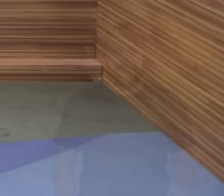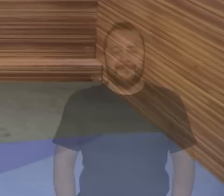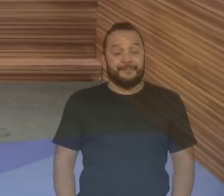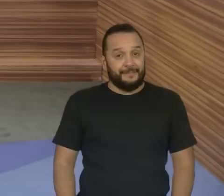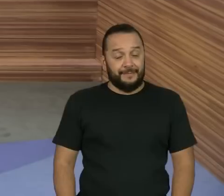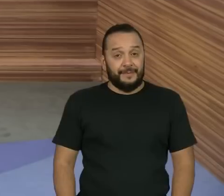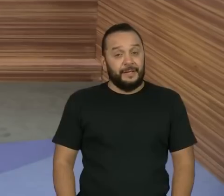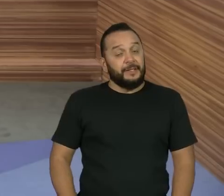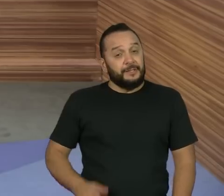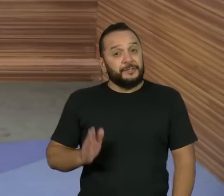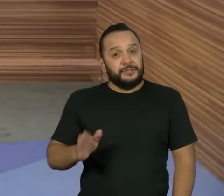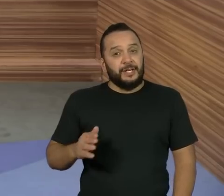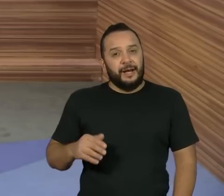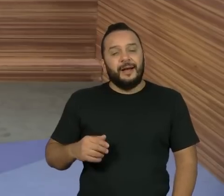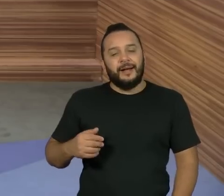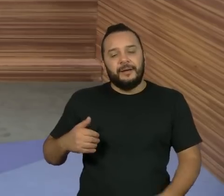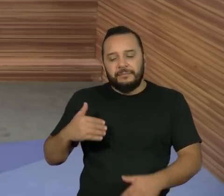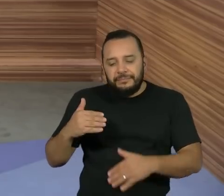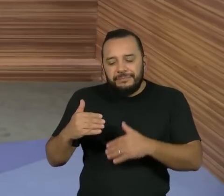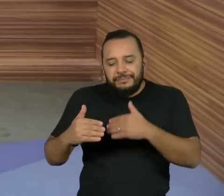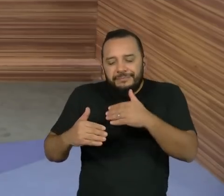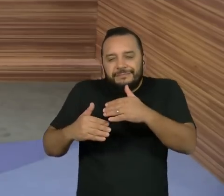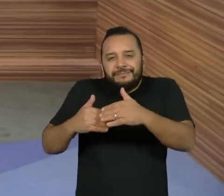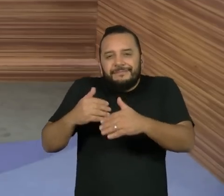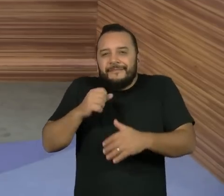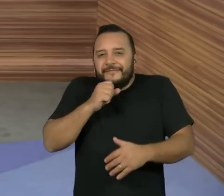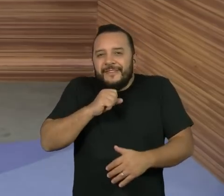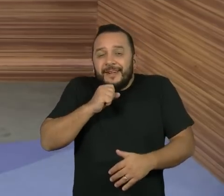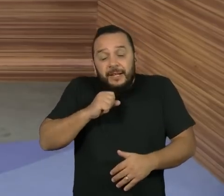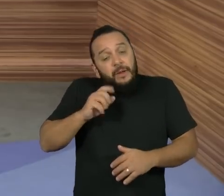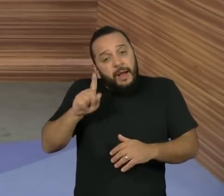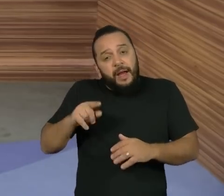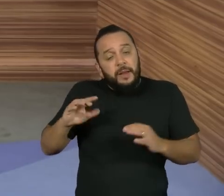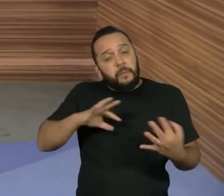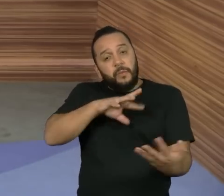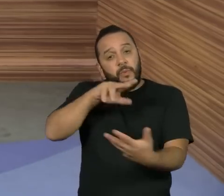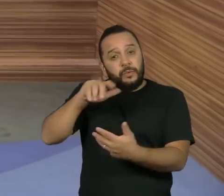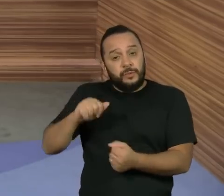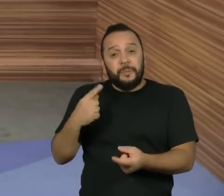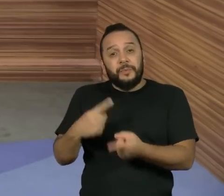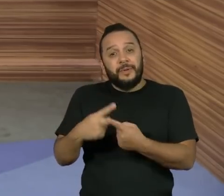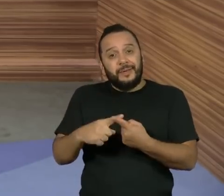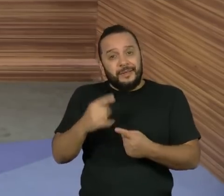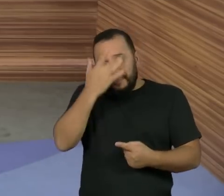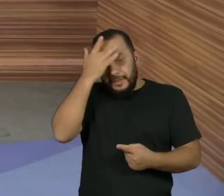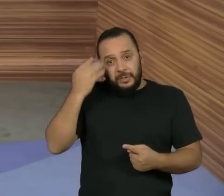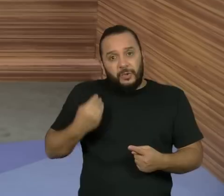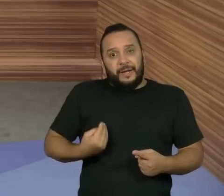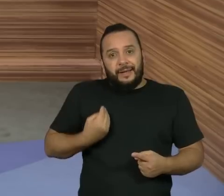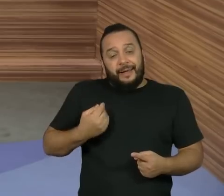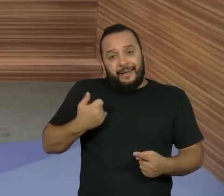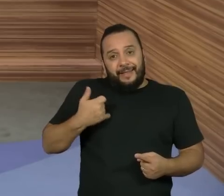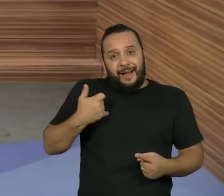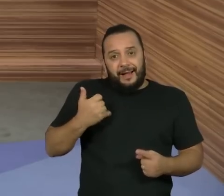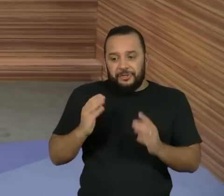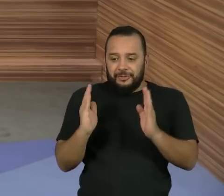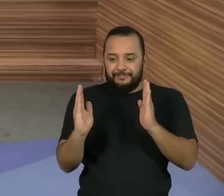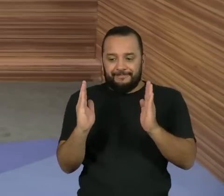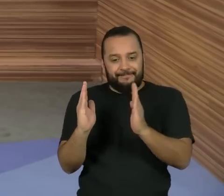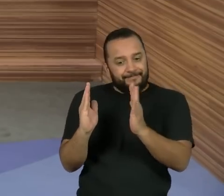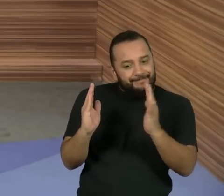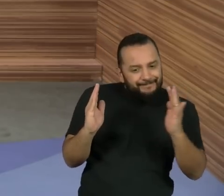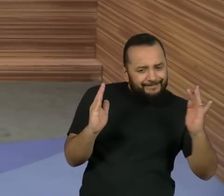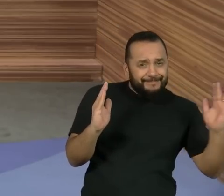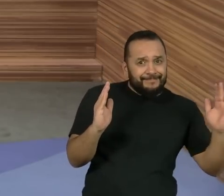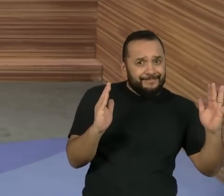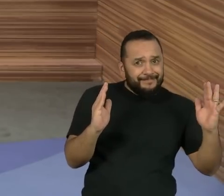O envelhecimento é uma tendência global. A expectativa de vida está aumentando no mundo. Mas será que isso significa ter uma